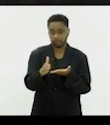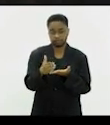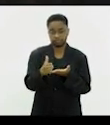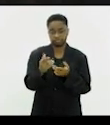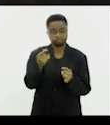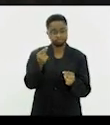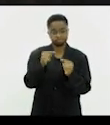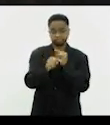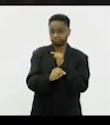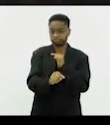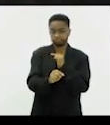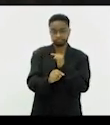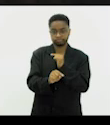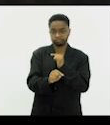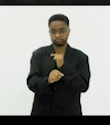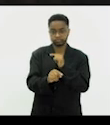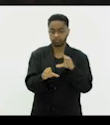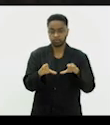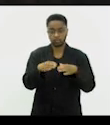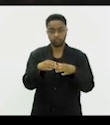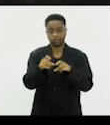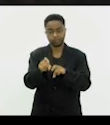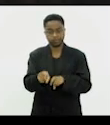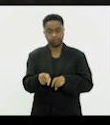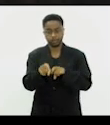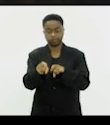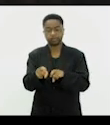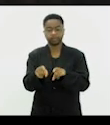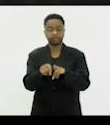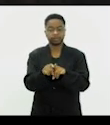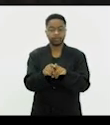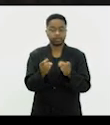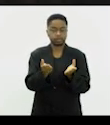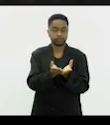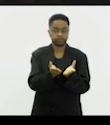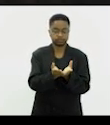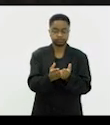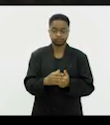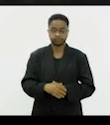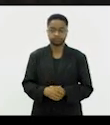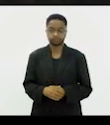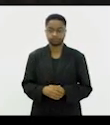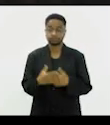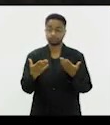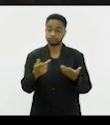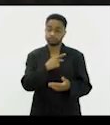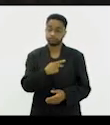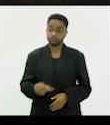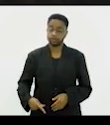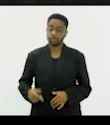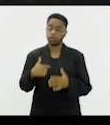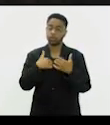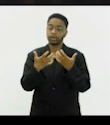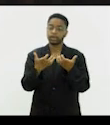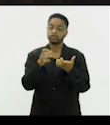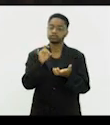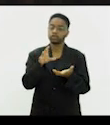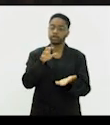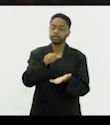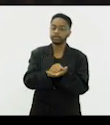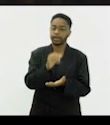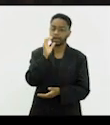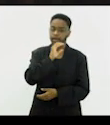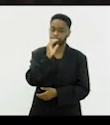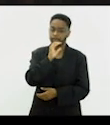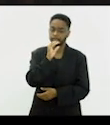os postulados tanto do agronegócio quanto dos evangélicos. Senhor presidente, apenas para fazer um registro, bem rápido, não há